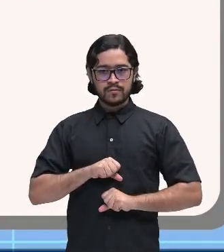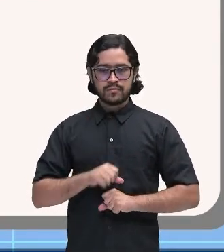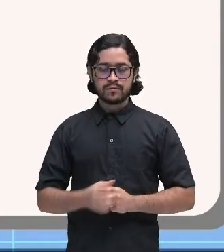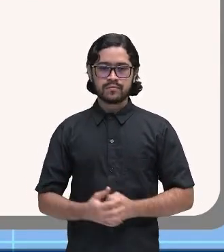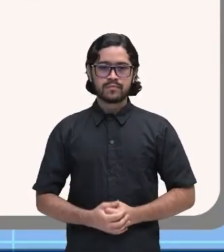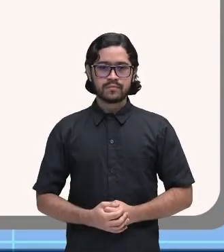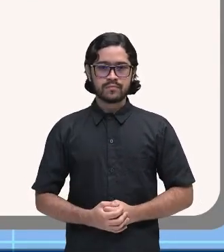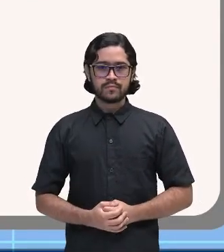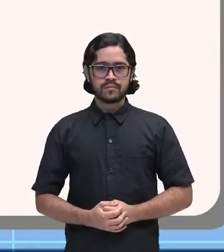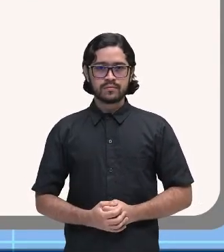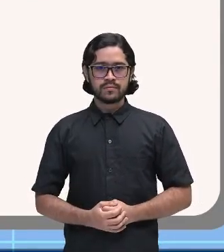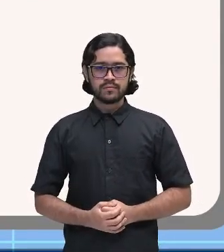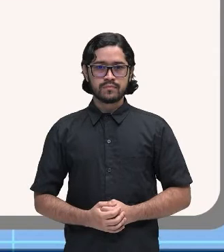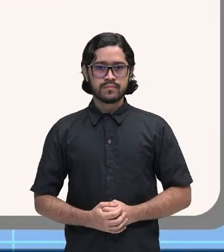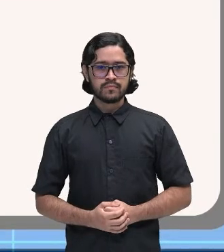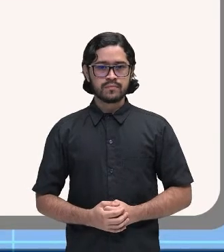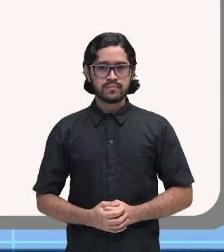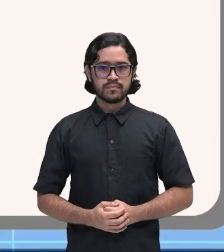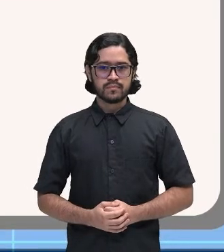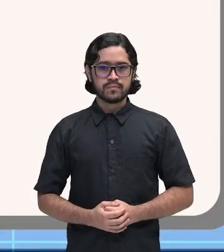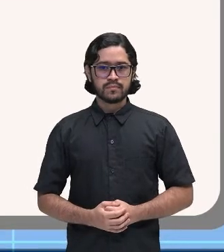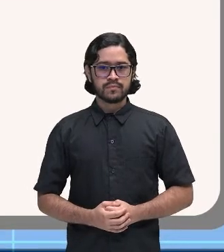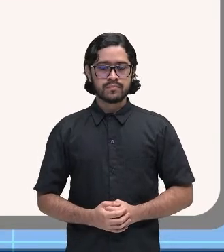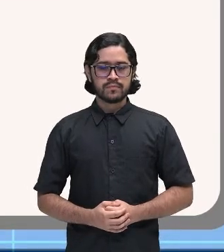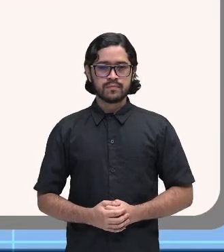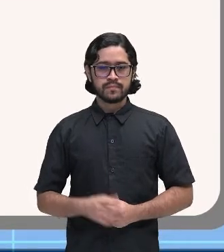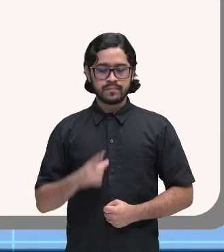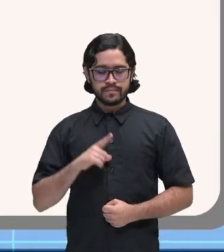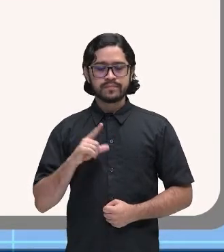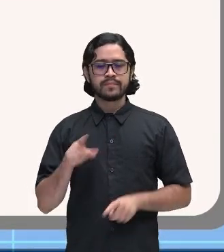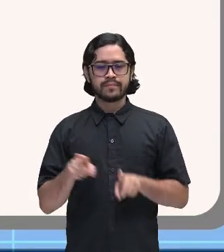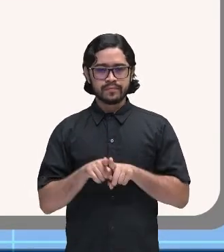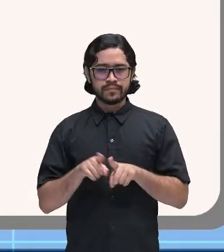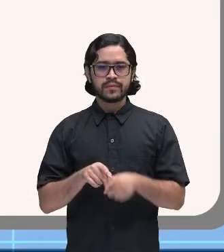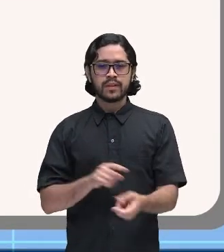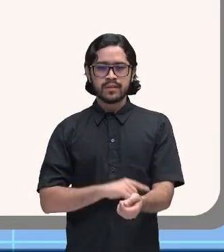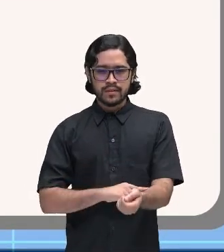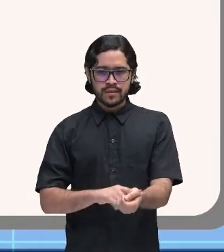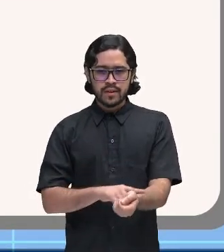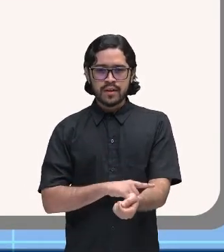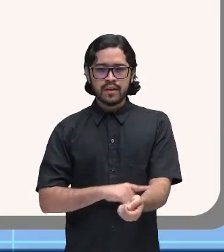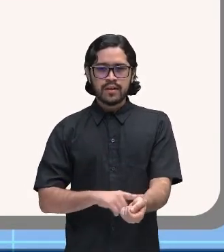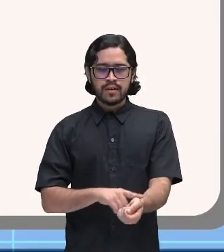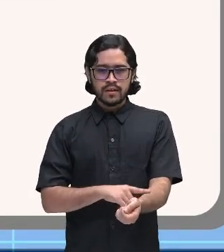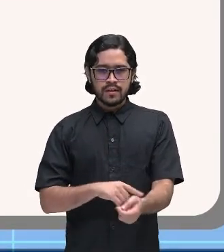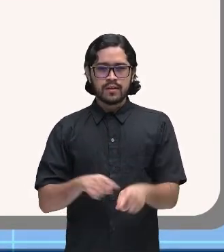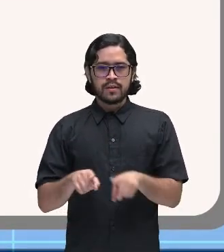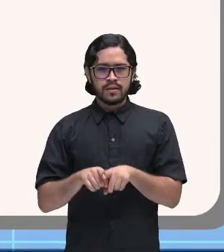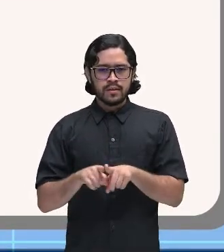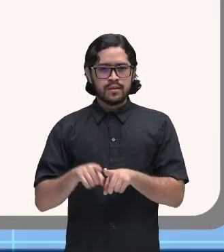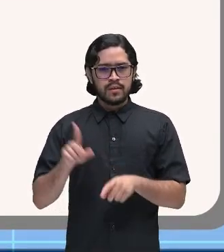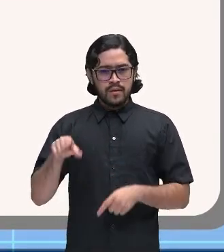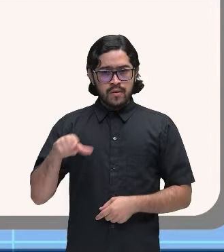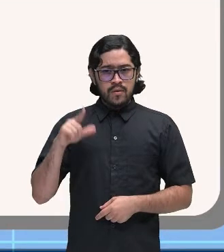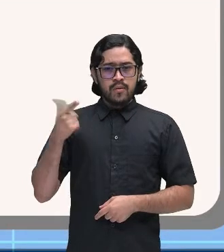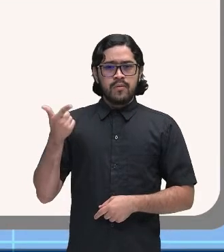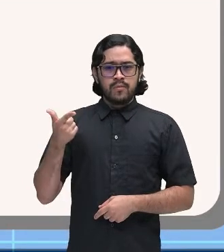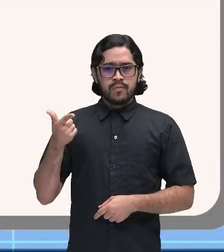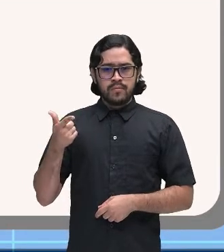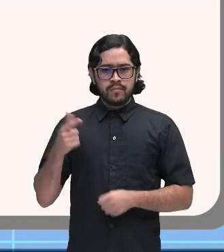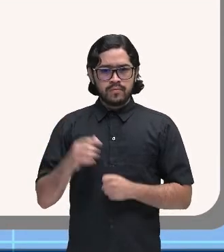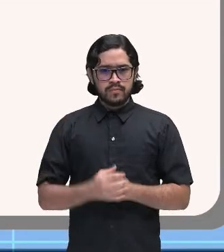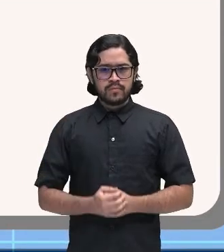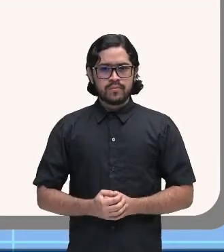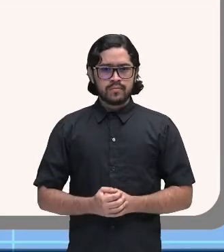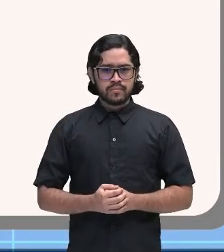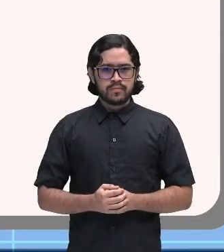temos, assim, além dos vasos sanguíneos, não podemos esquecer dos vasos quilíferos, né, que são os vasos